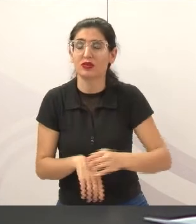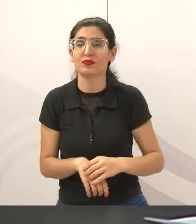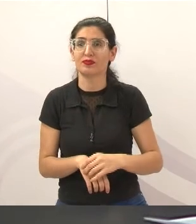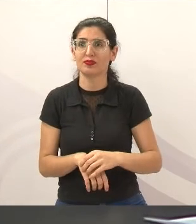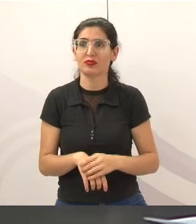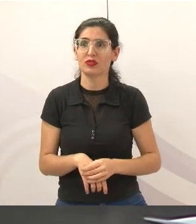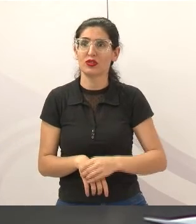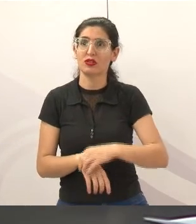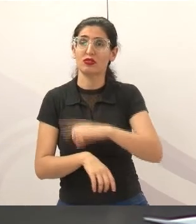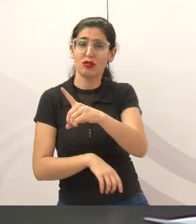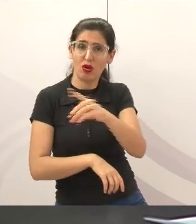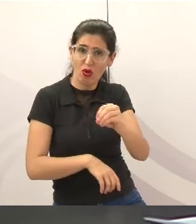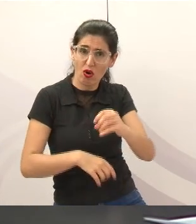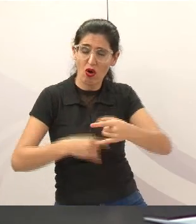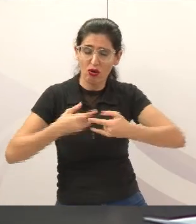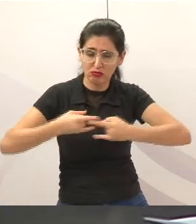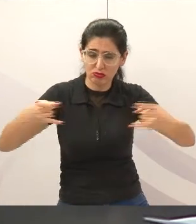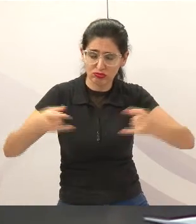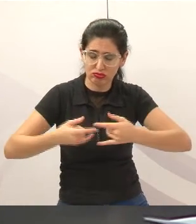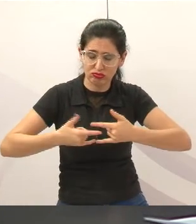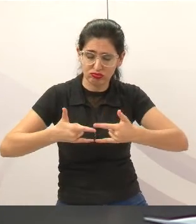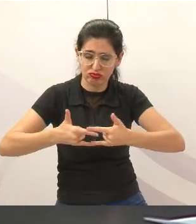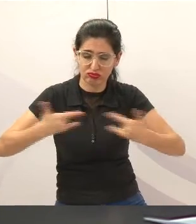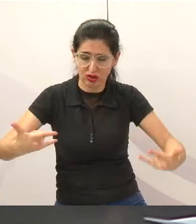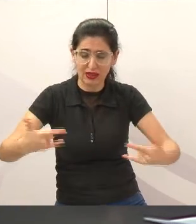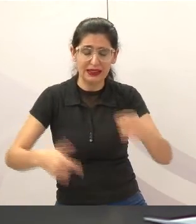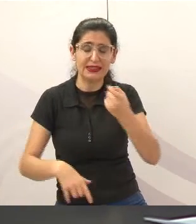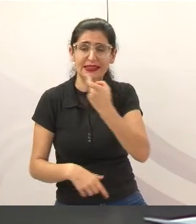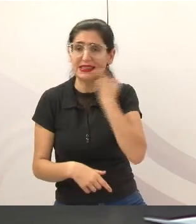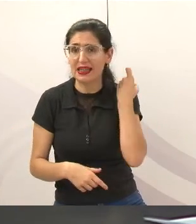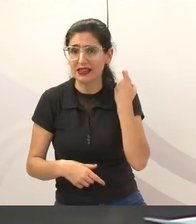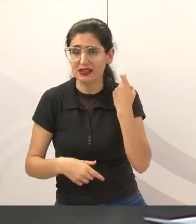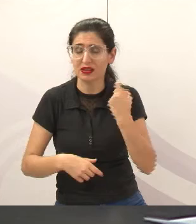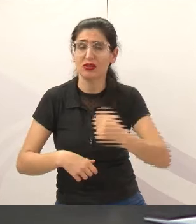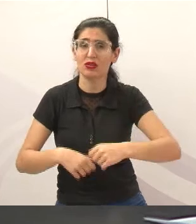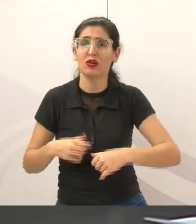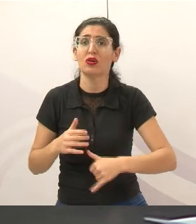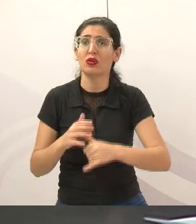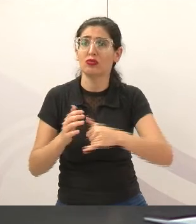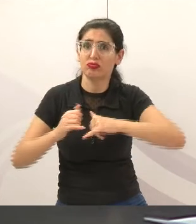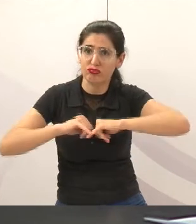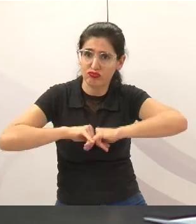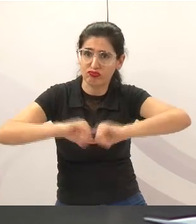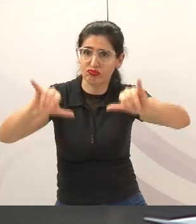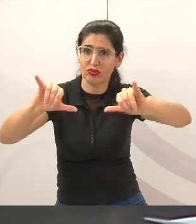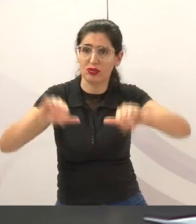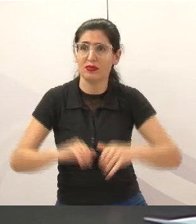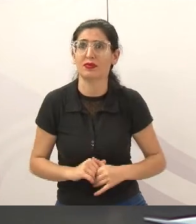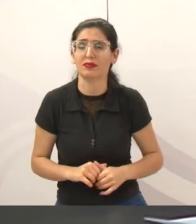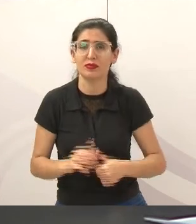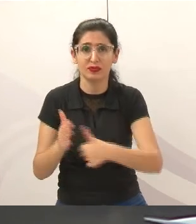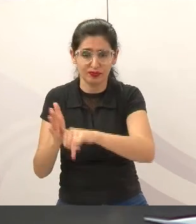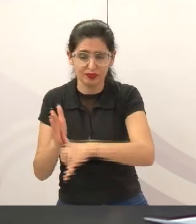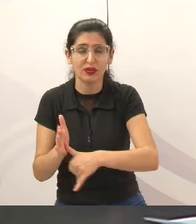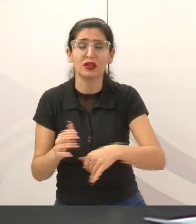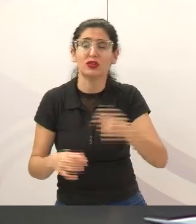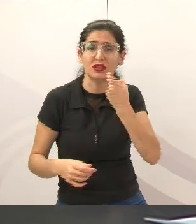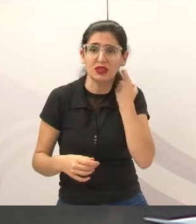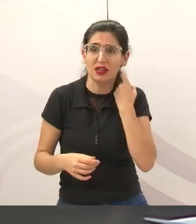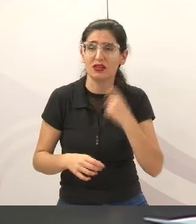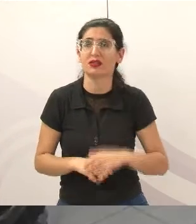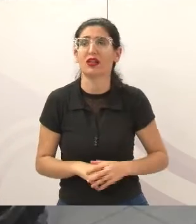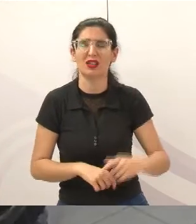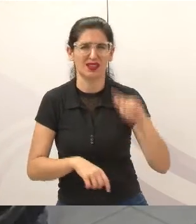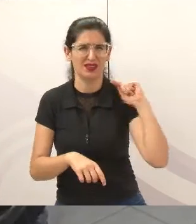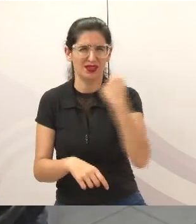Diário Oficial de sexta-feira. Então, olha só para você ter uma ideia, o governo do estado está recomendando, e nós estamos querendo obrigar. Está entendendo?